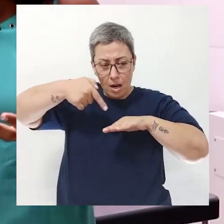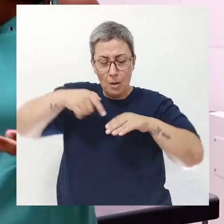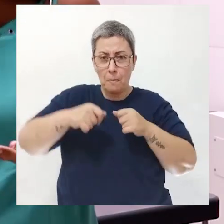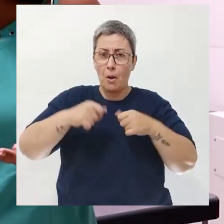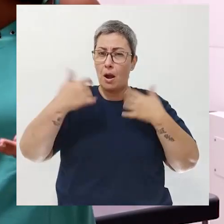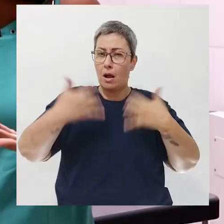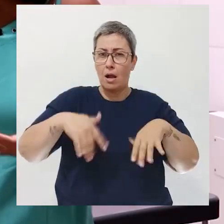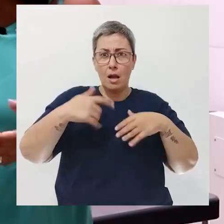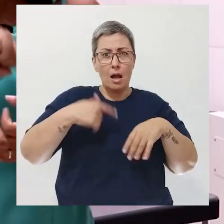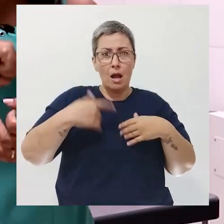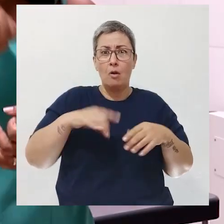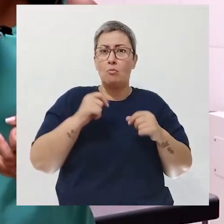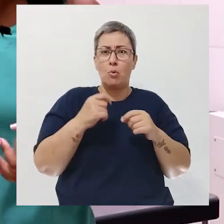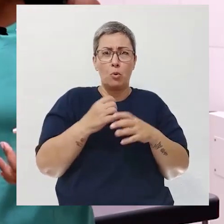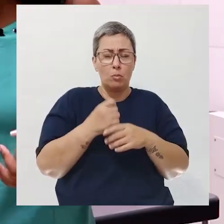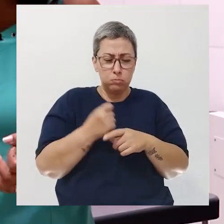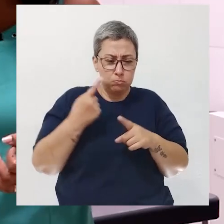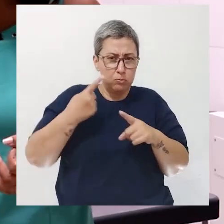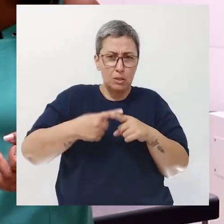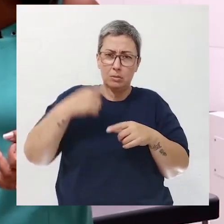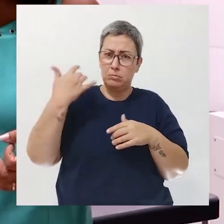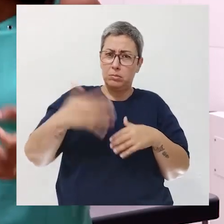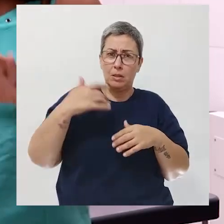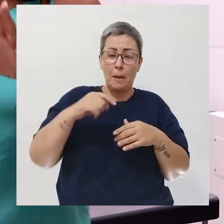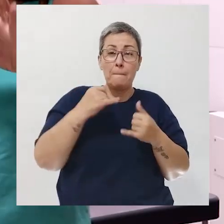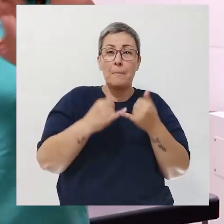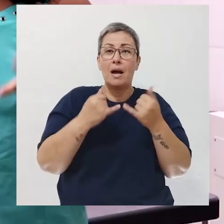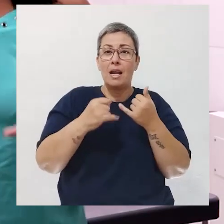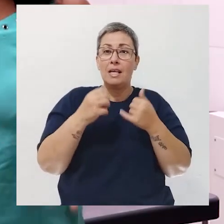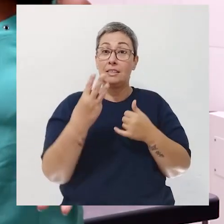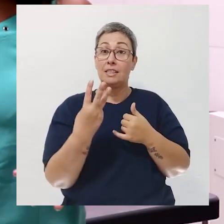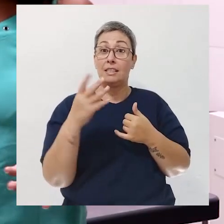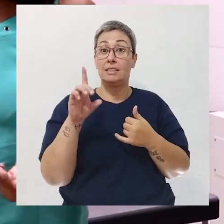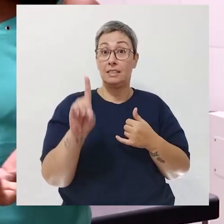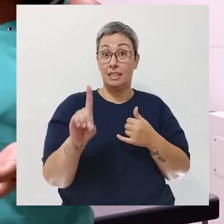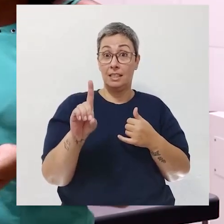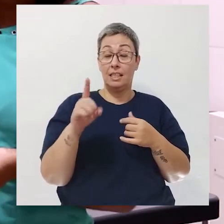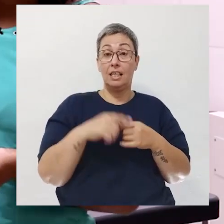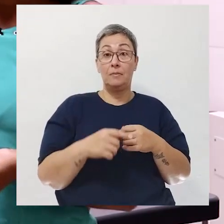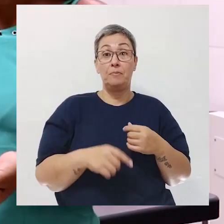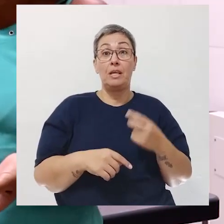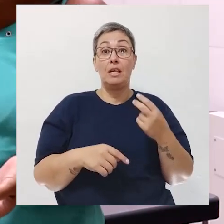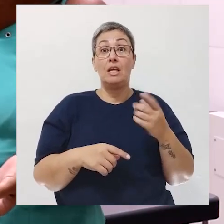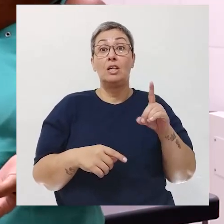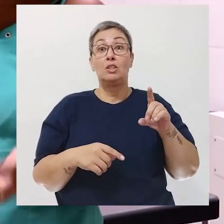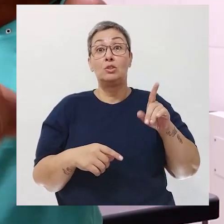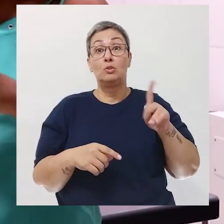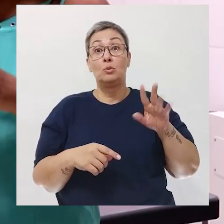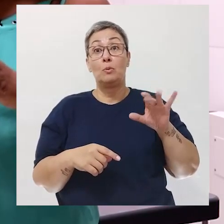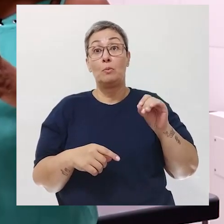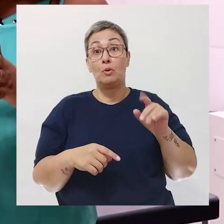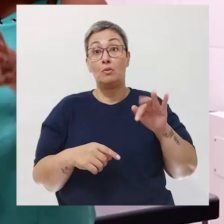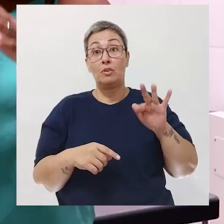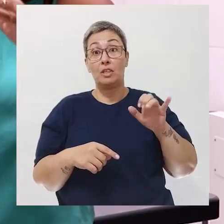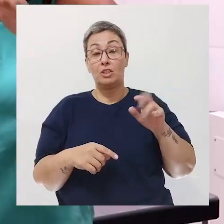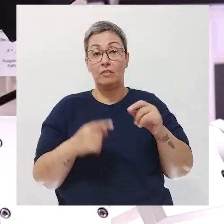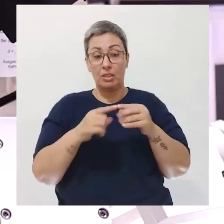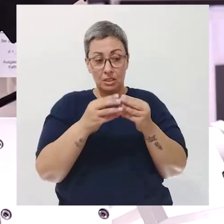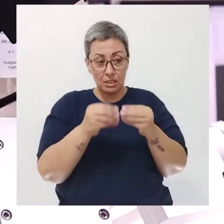com muita precisão, com aumento de milhares de vezes, com uma aparência tridimensional. Esse, que é o de duplo feixe,